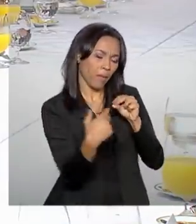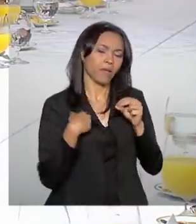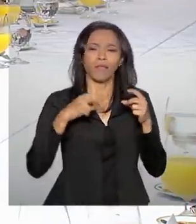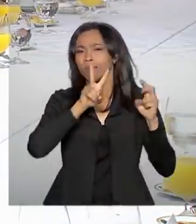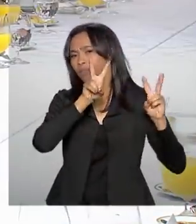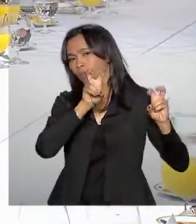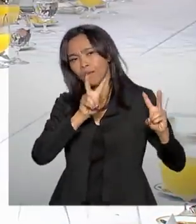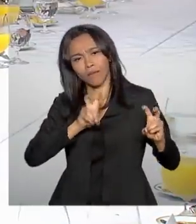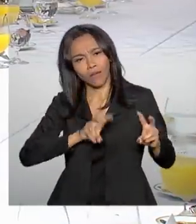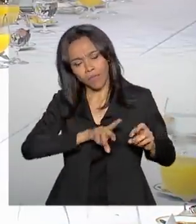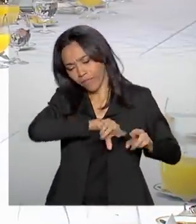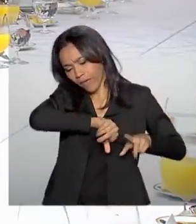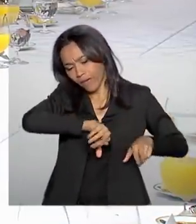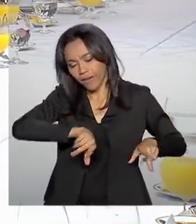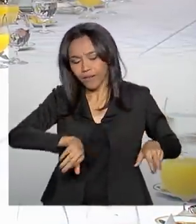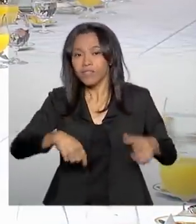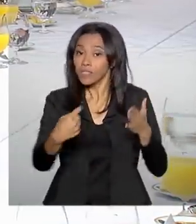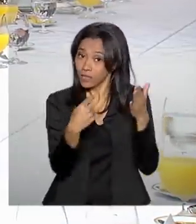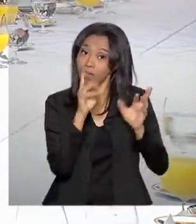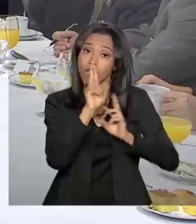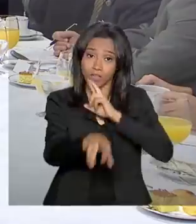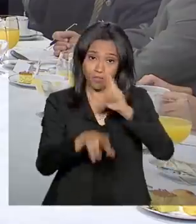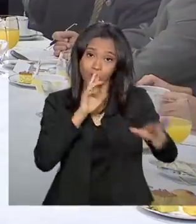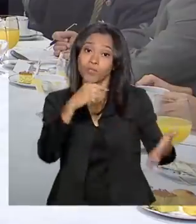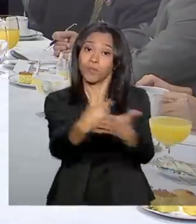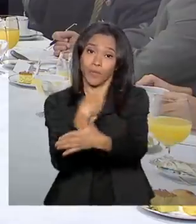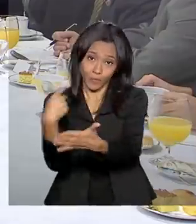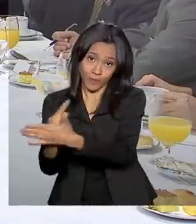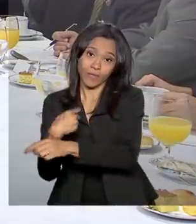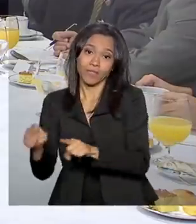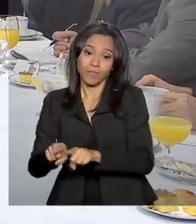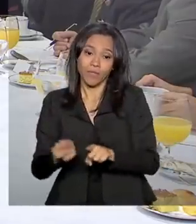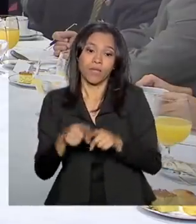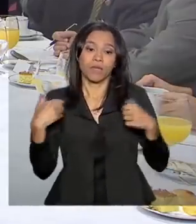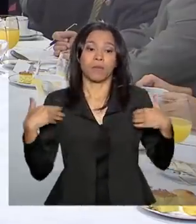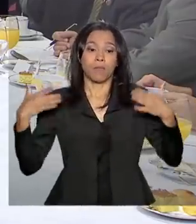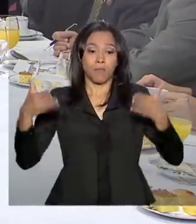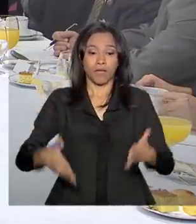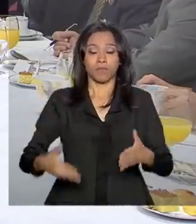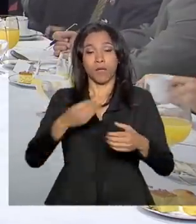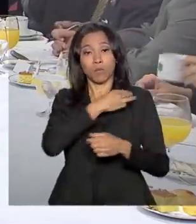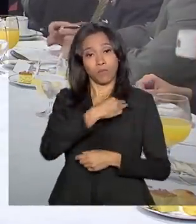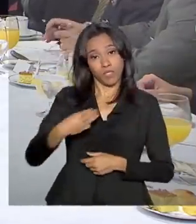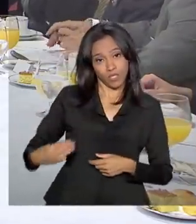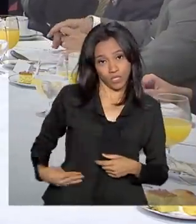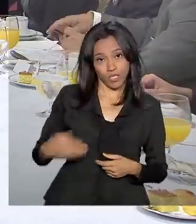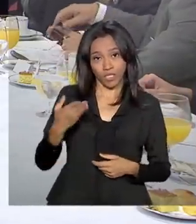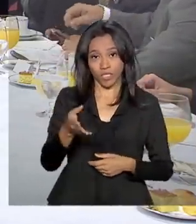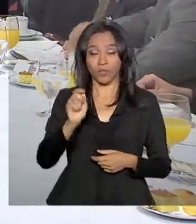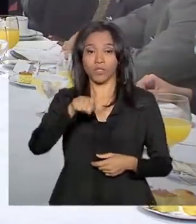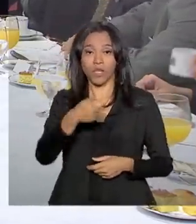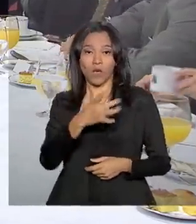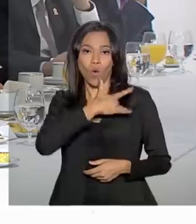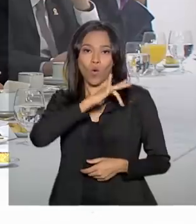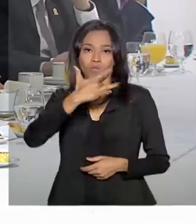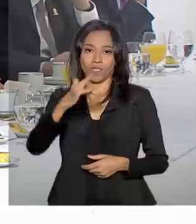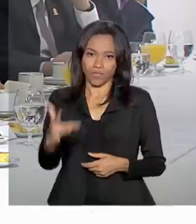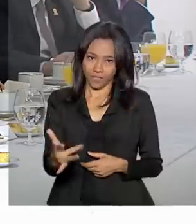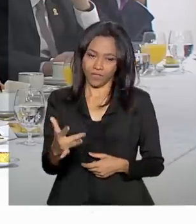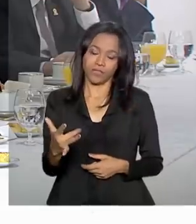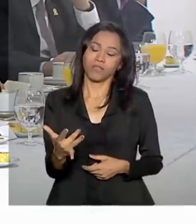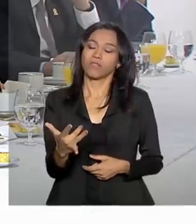diversos assuntos e também responde a perguntas. Participaram do café da manhã ministros do núcleo do governo, como Onyx Lorenzoni, da Casa